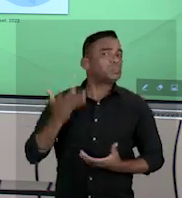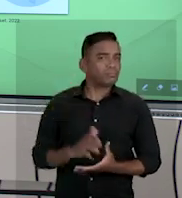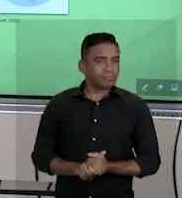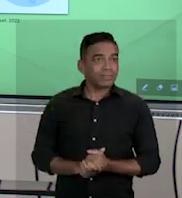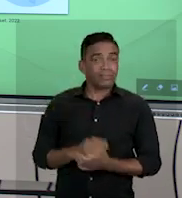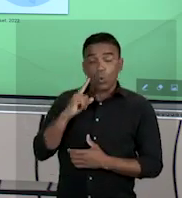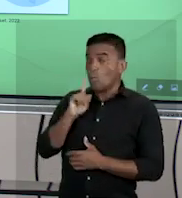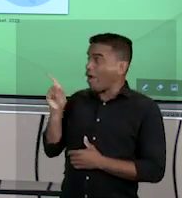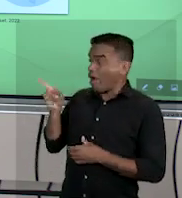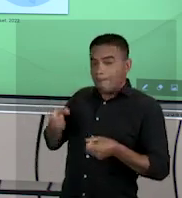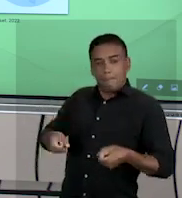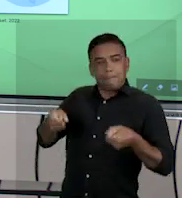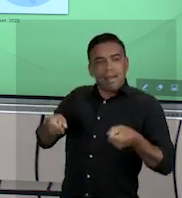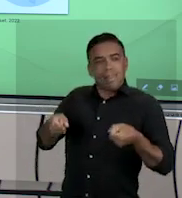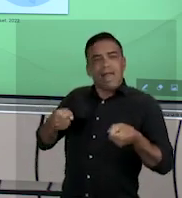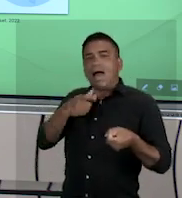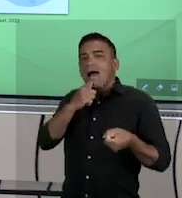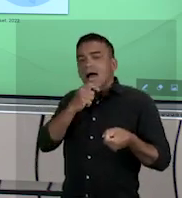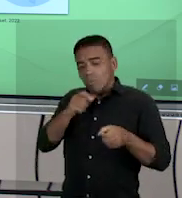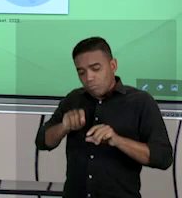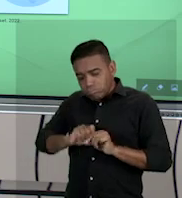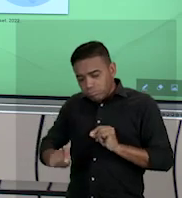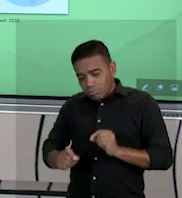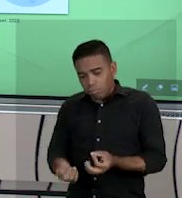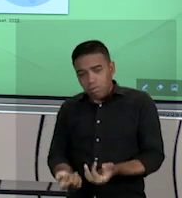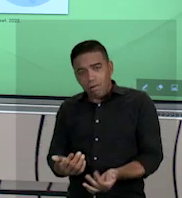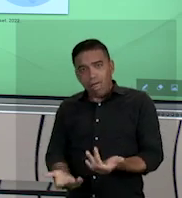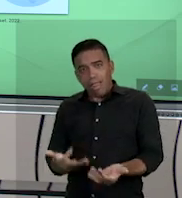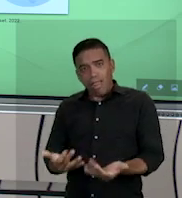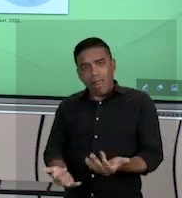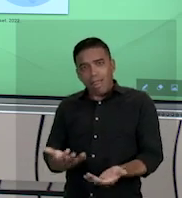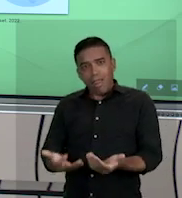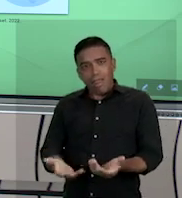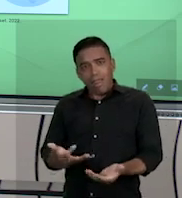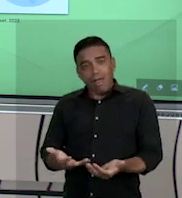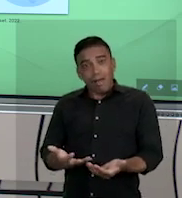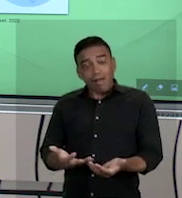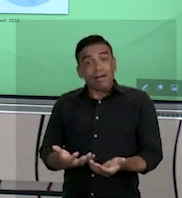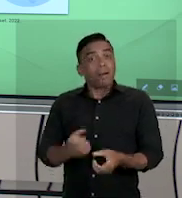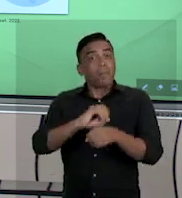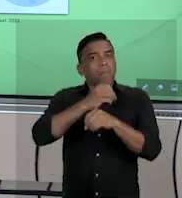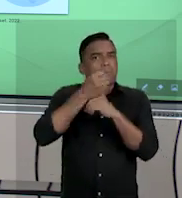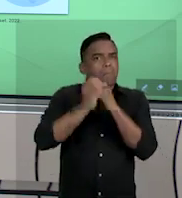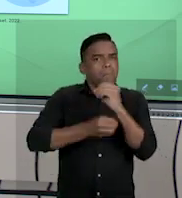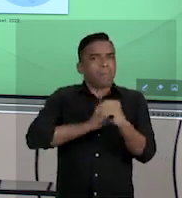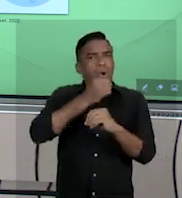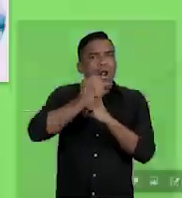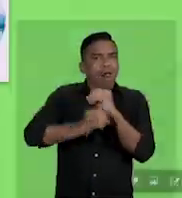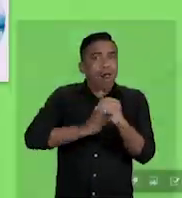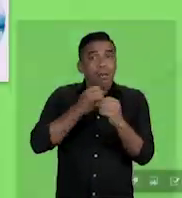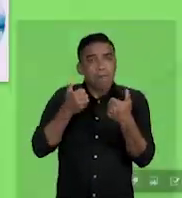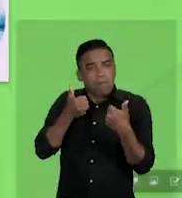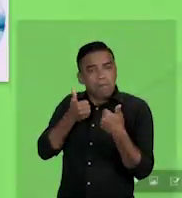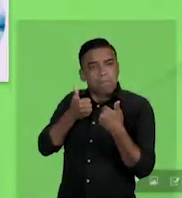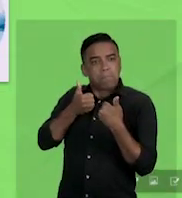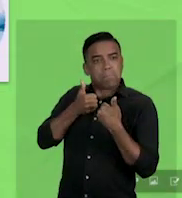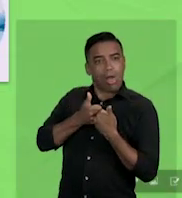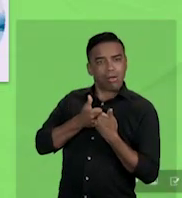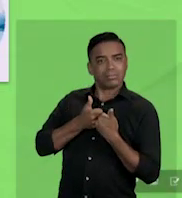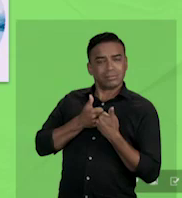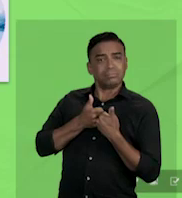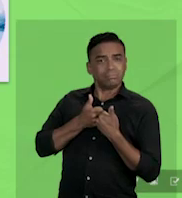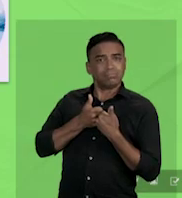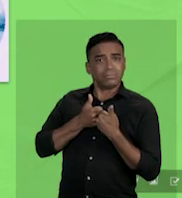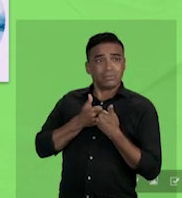uma panela, coloquei água, liguei o fogo. Bom, as moléculas que estão mais próximas da região onde